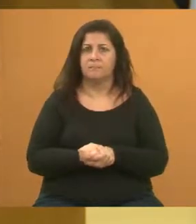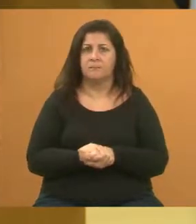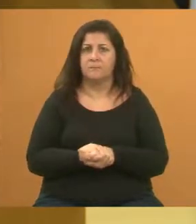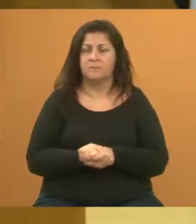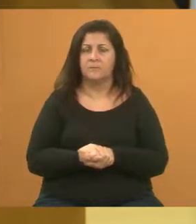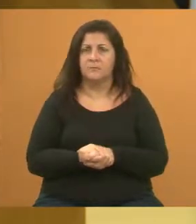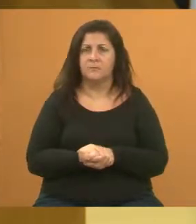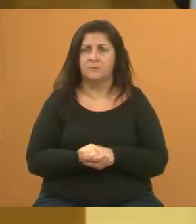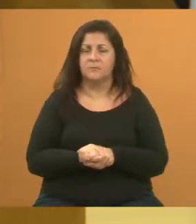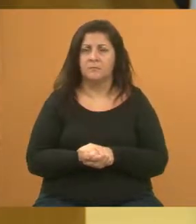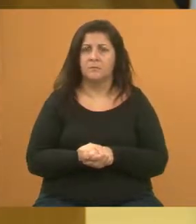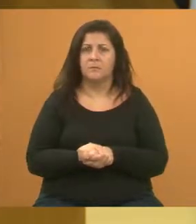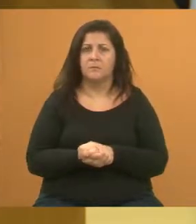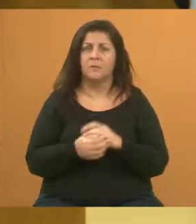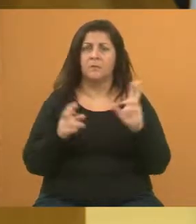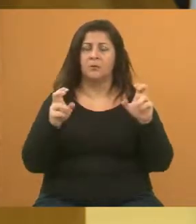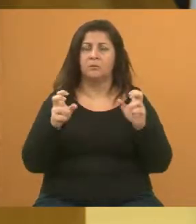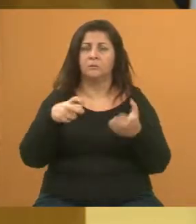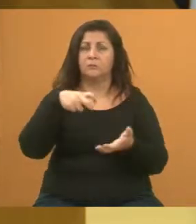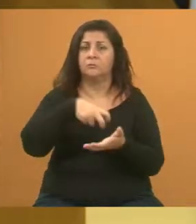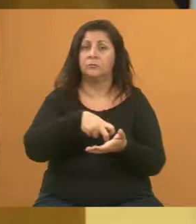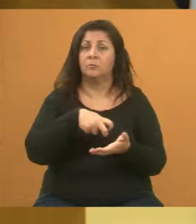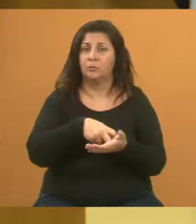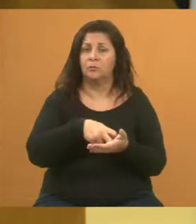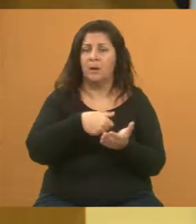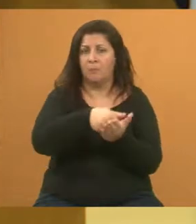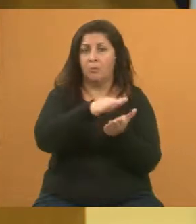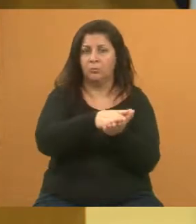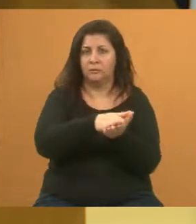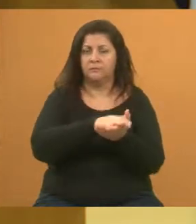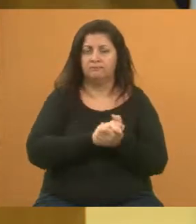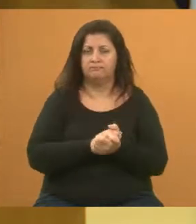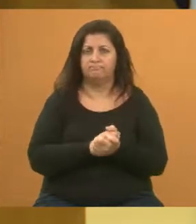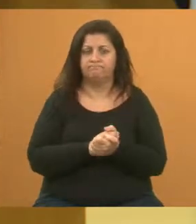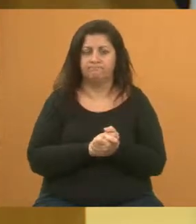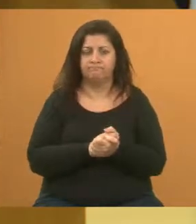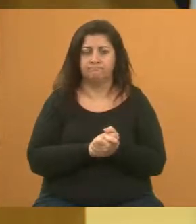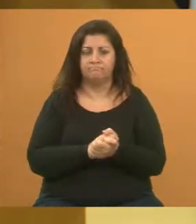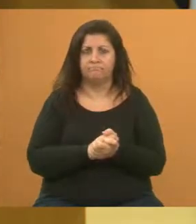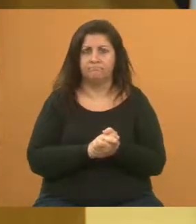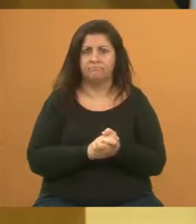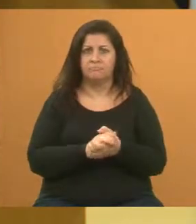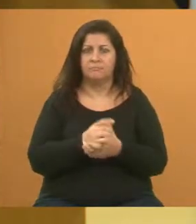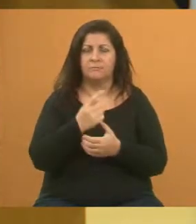é com relação, Sônia, à punição. Essa punição ela colocou aqui de